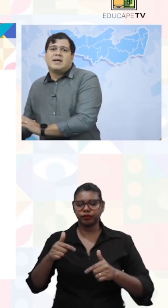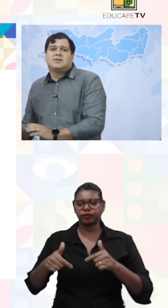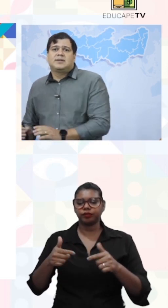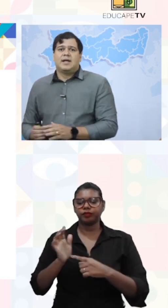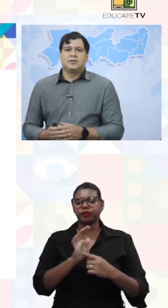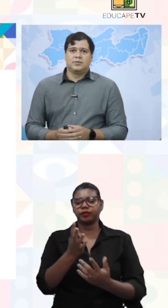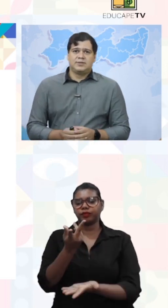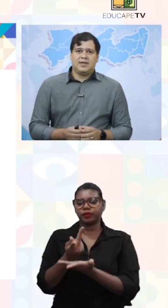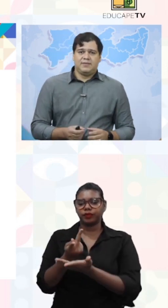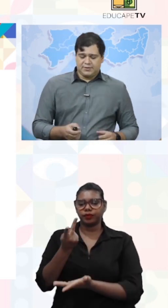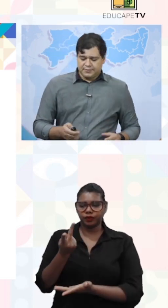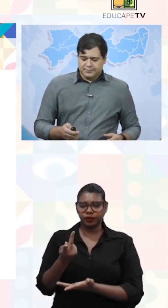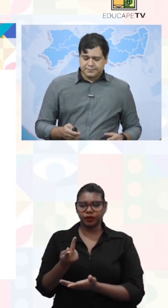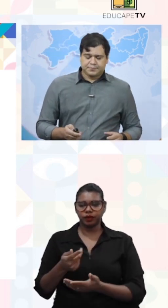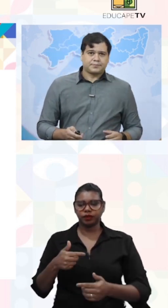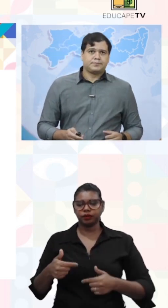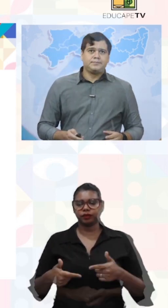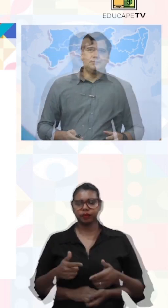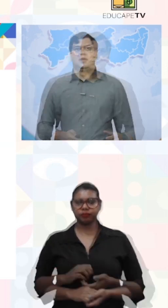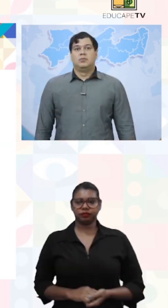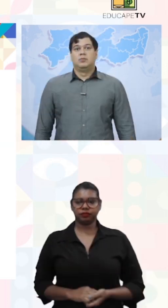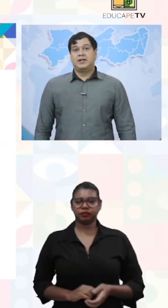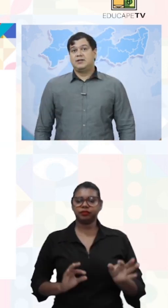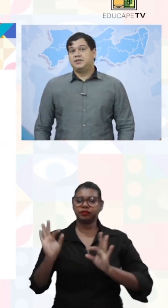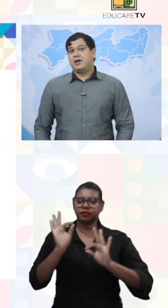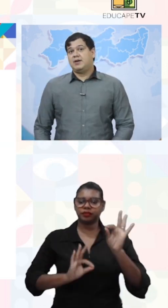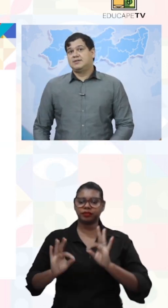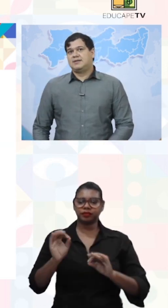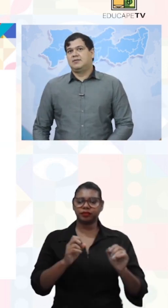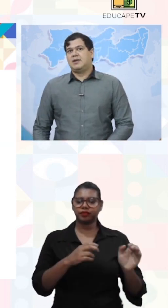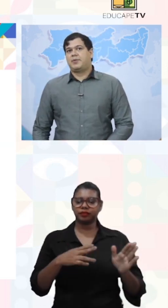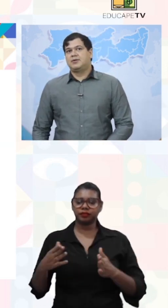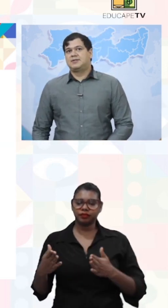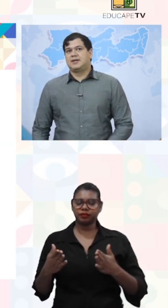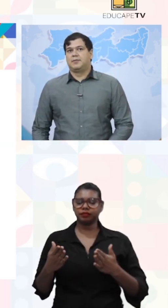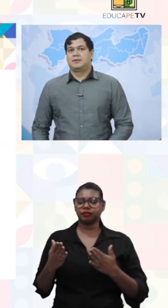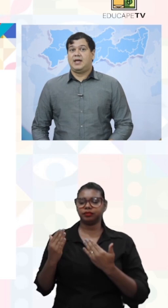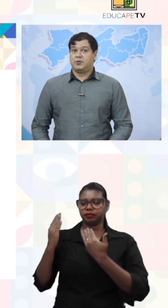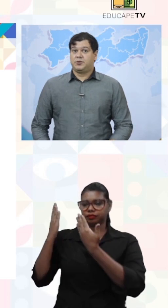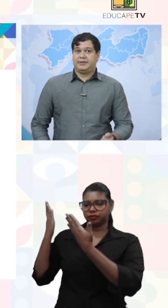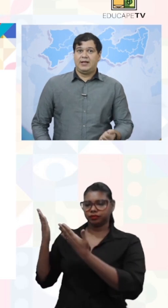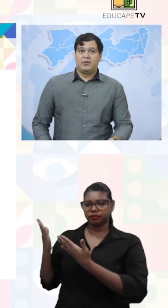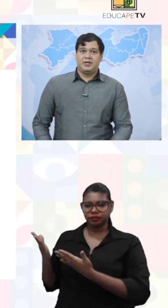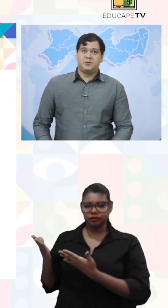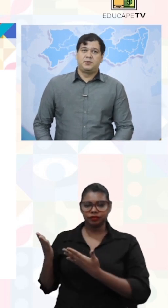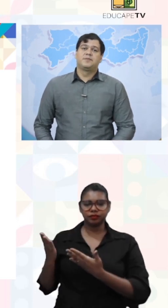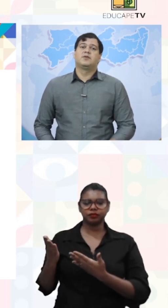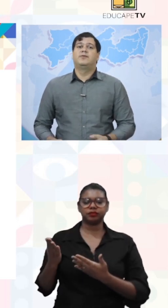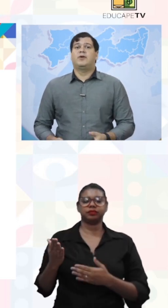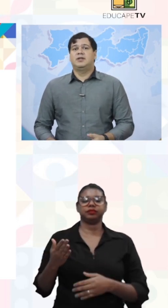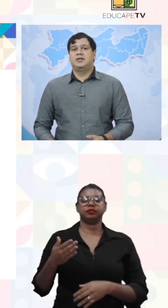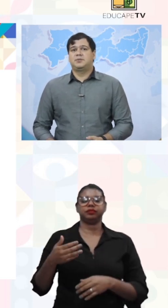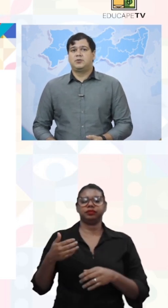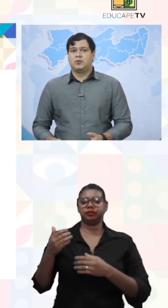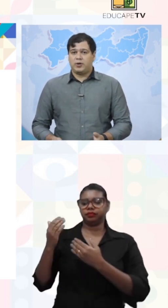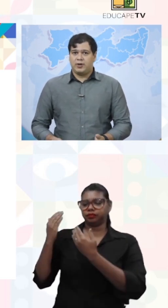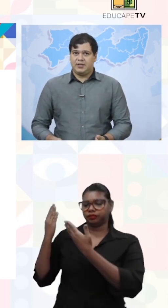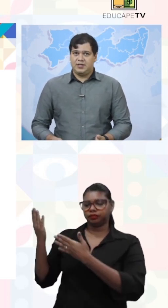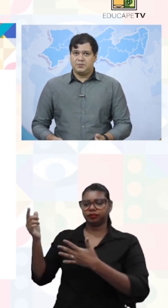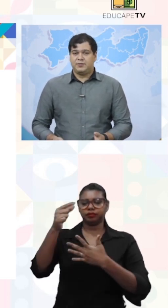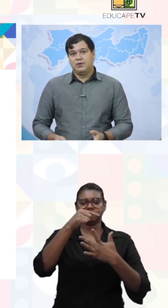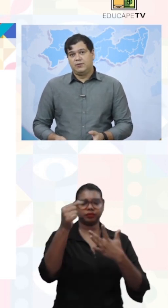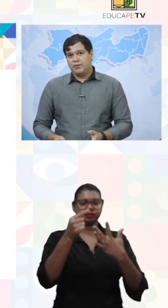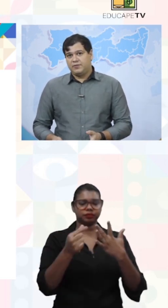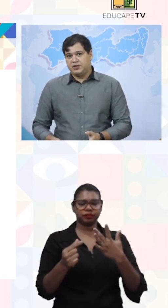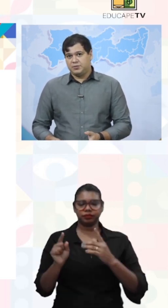o resultado do serviço. Modelos de organização da produção. Temos Taylorismo, o Fordismo, o